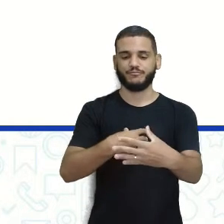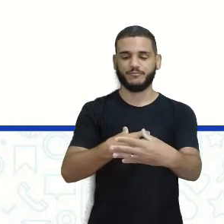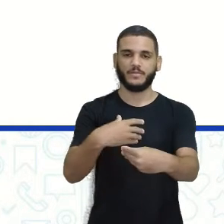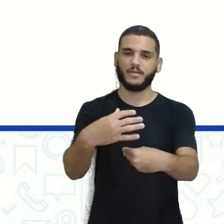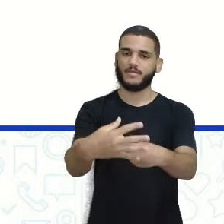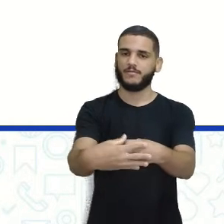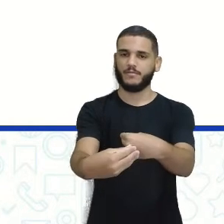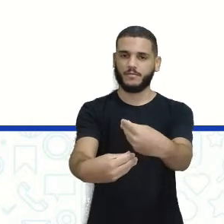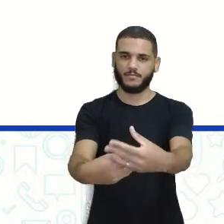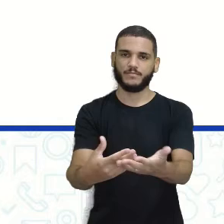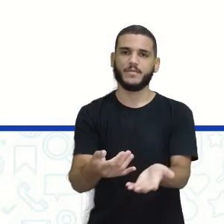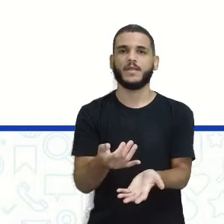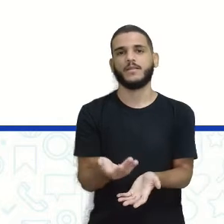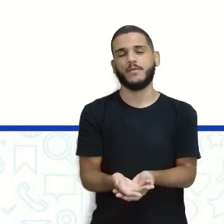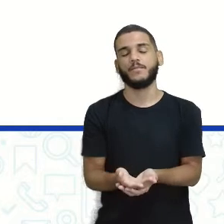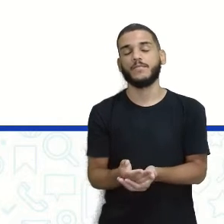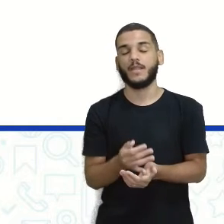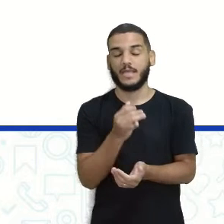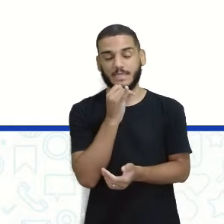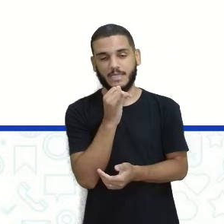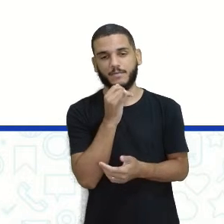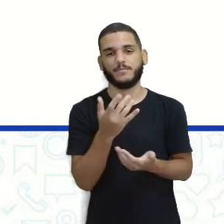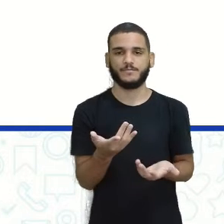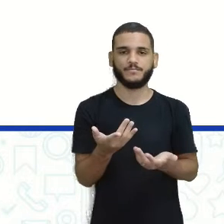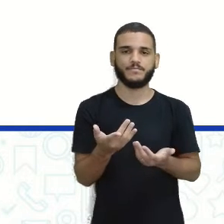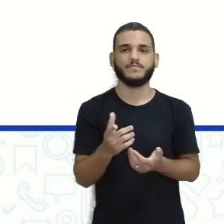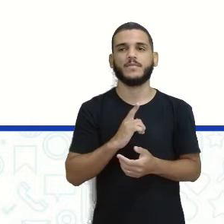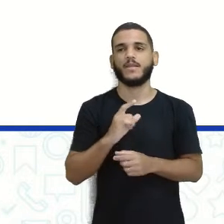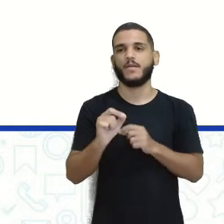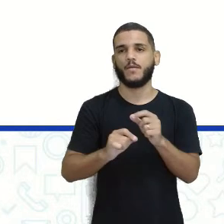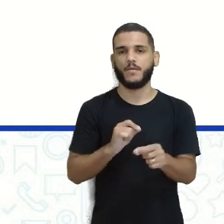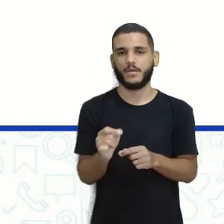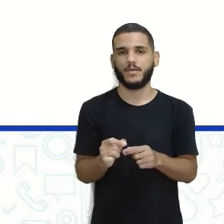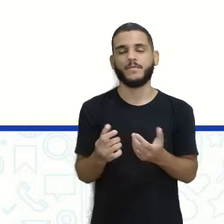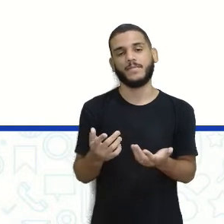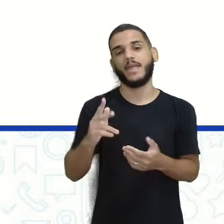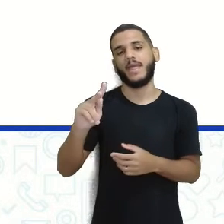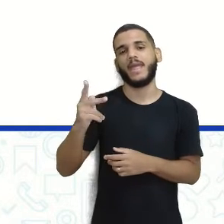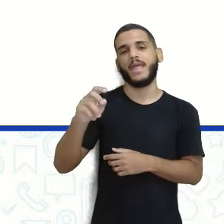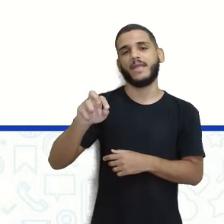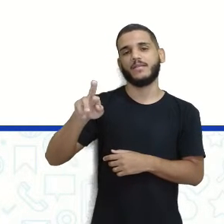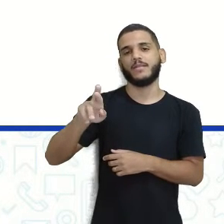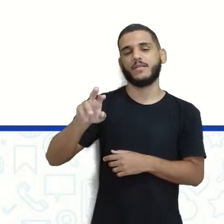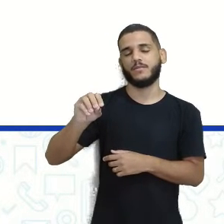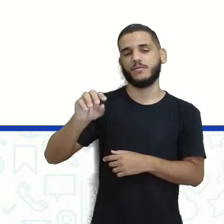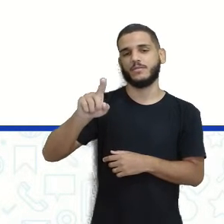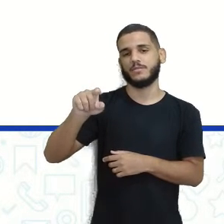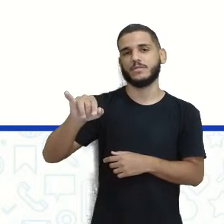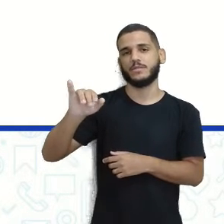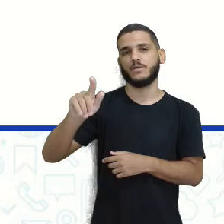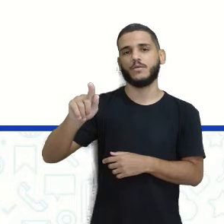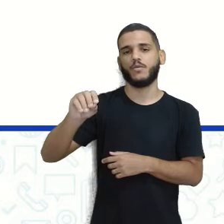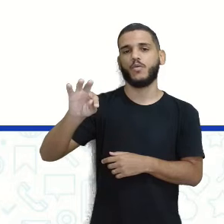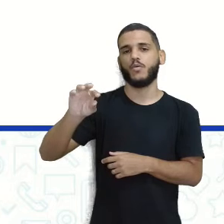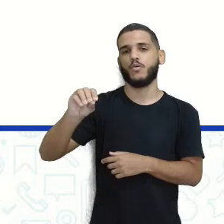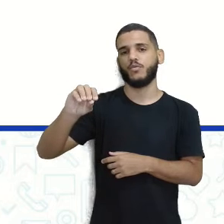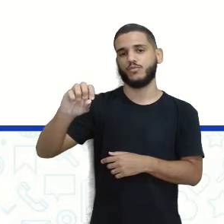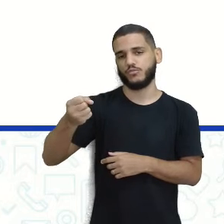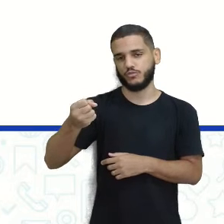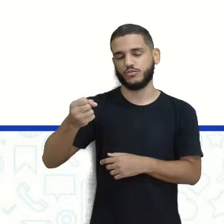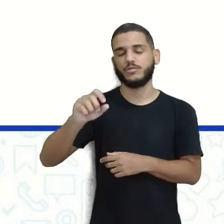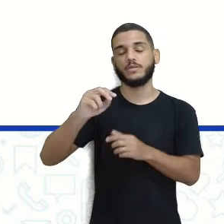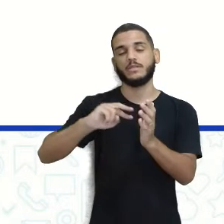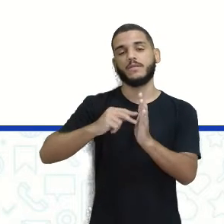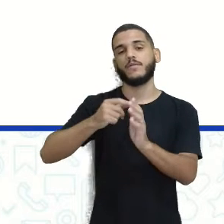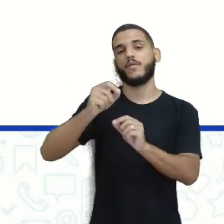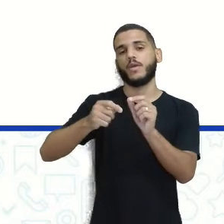ambos são heterozigotos. Primeira coisa é essa. Homozigoto, cargas iguais. Heterozigoto, cargas diferentes. O casal ele é heterozigoto, ele quer